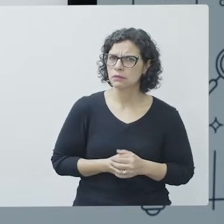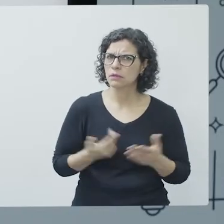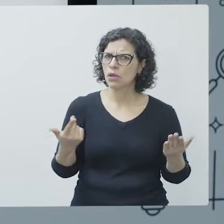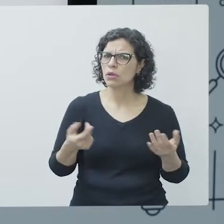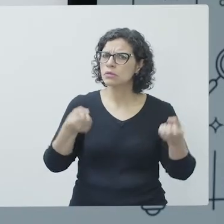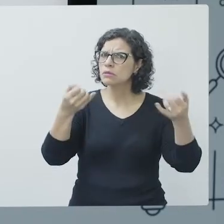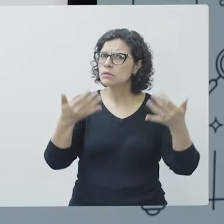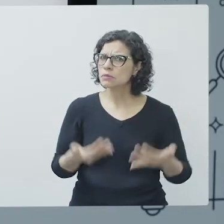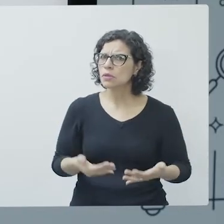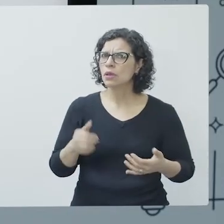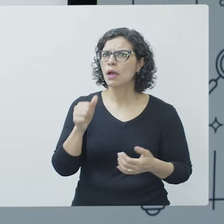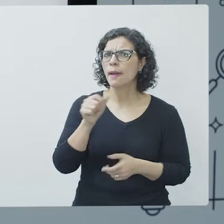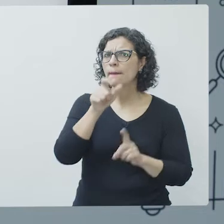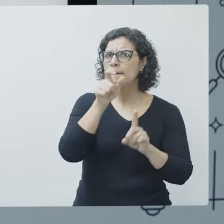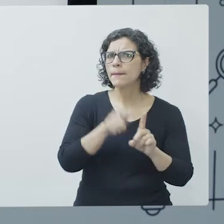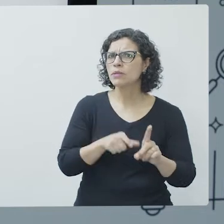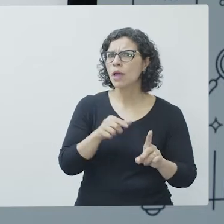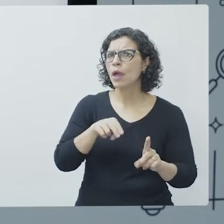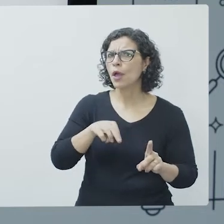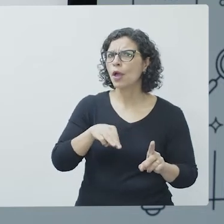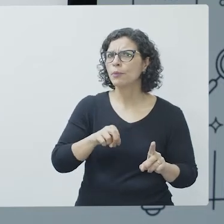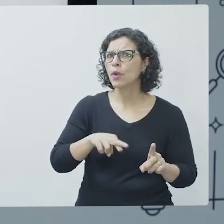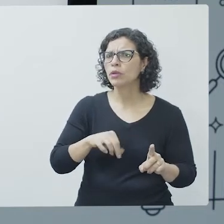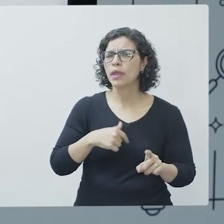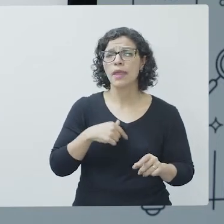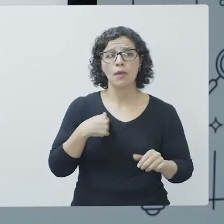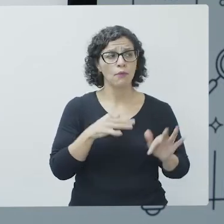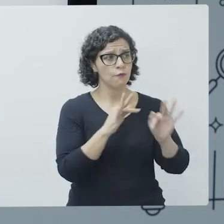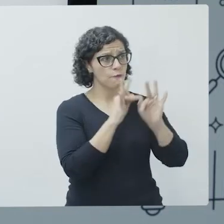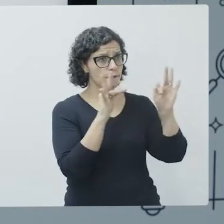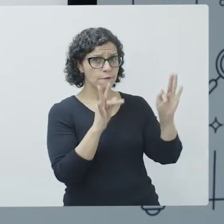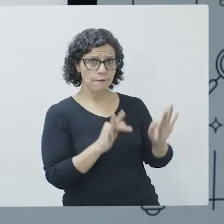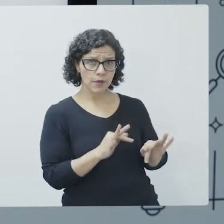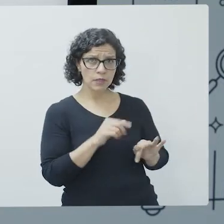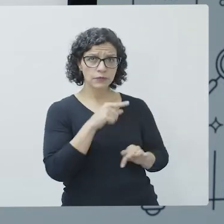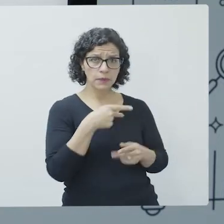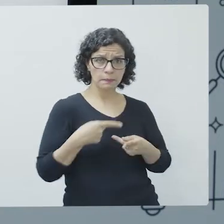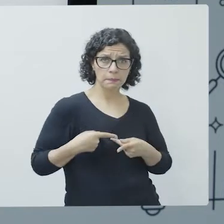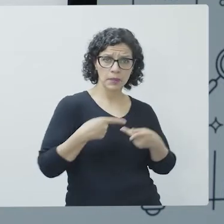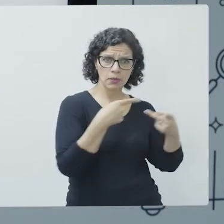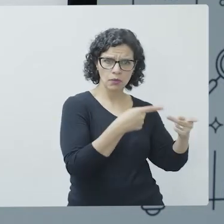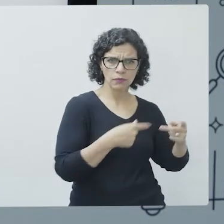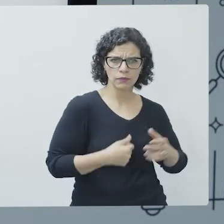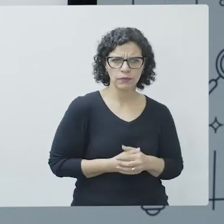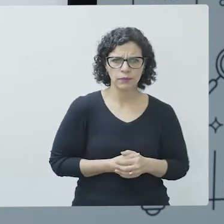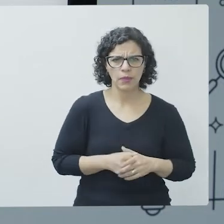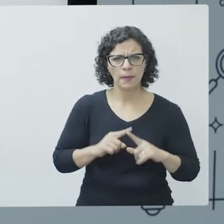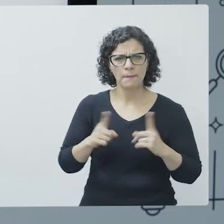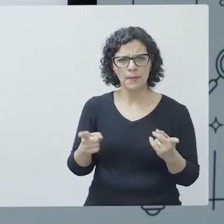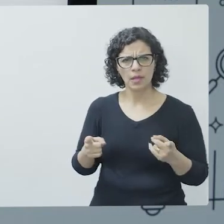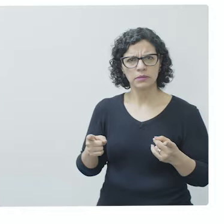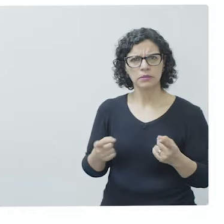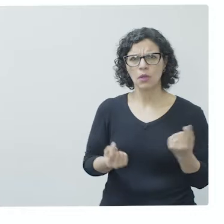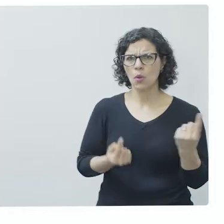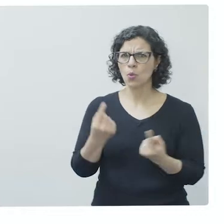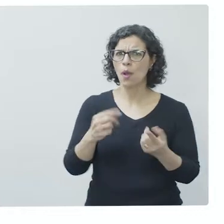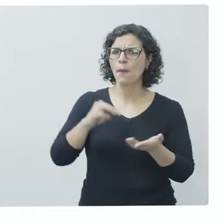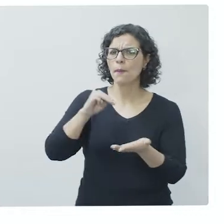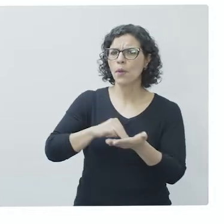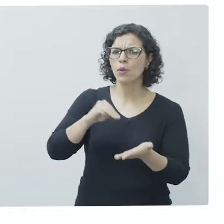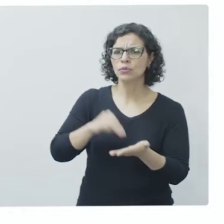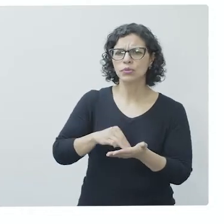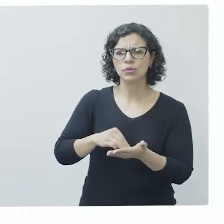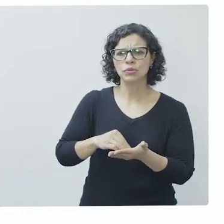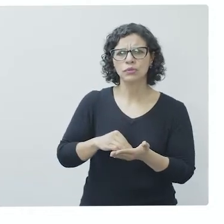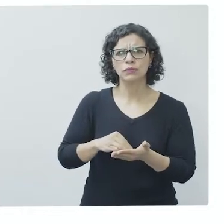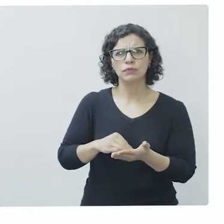esse dizer da nossa personagem Morte. "Fiquei muito feliz com o seu convite." Mas por quais